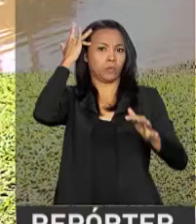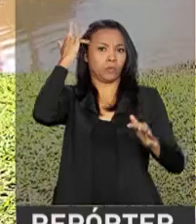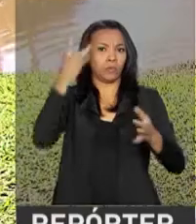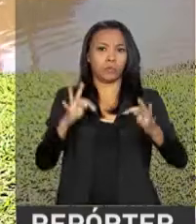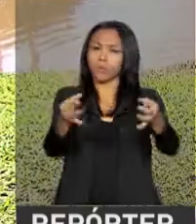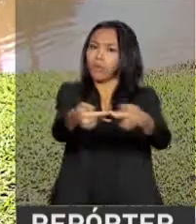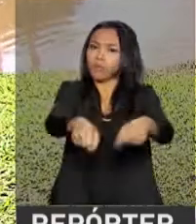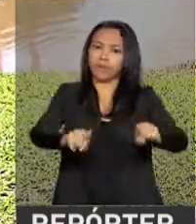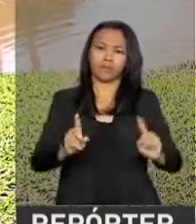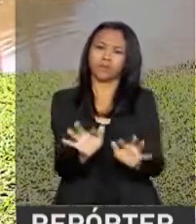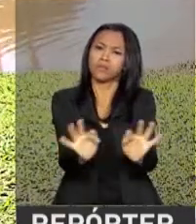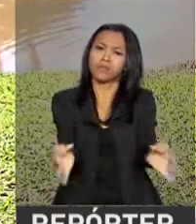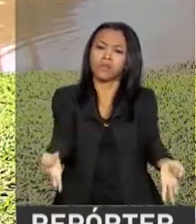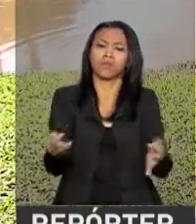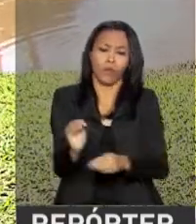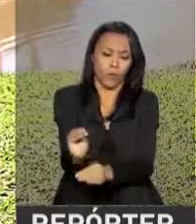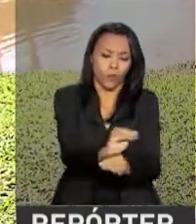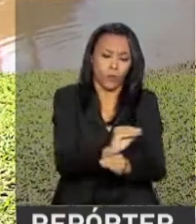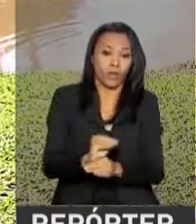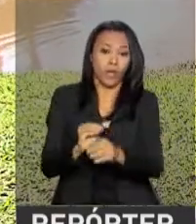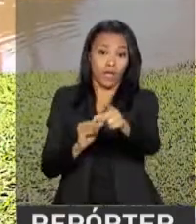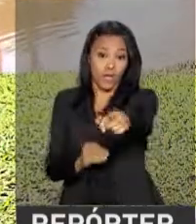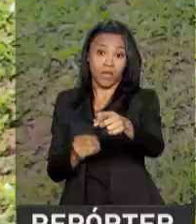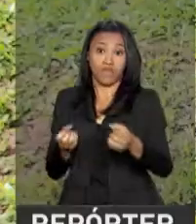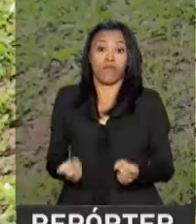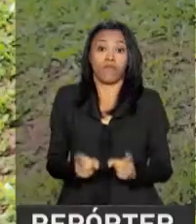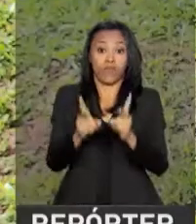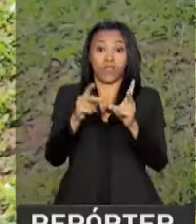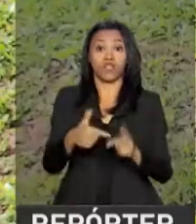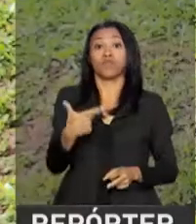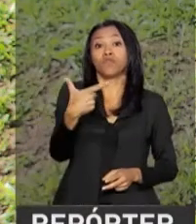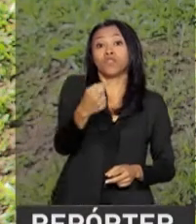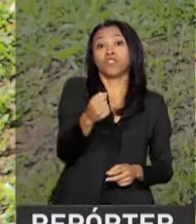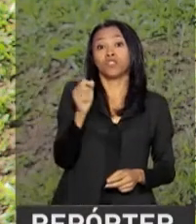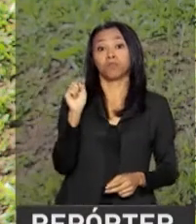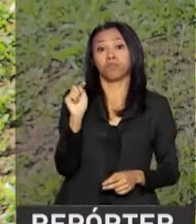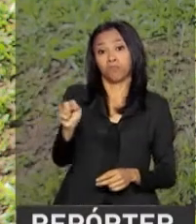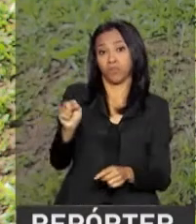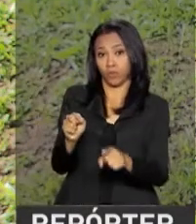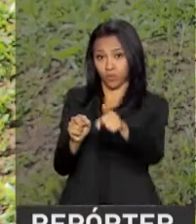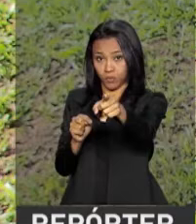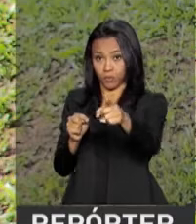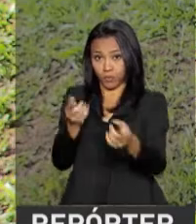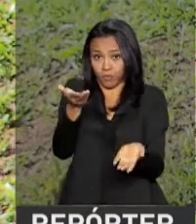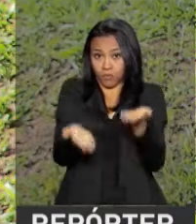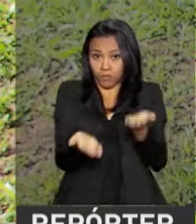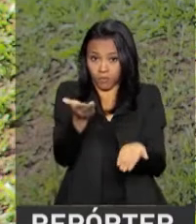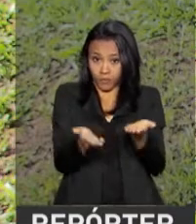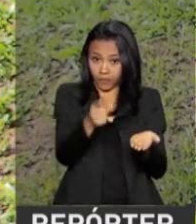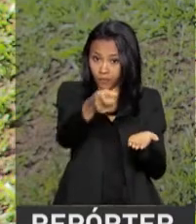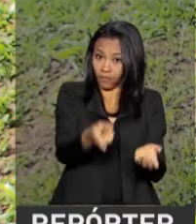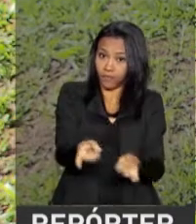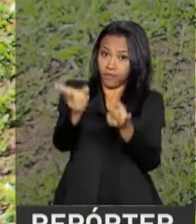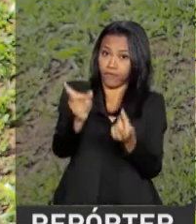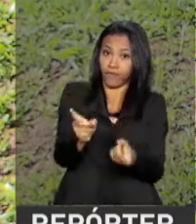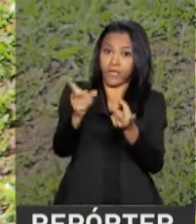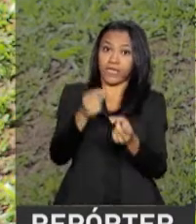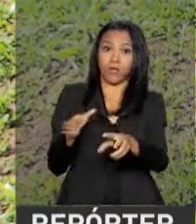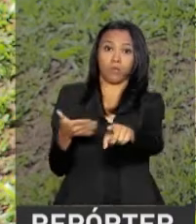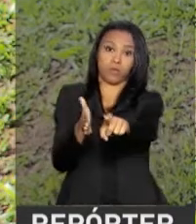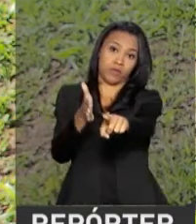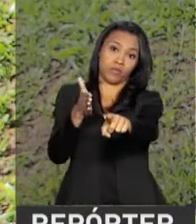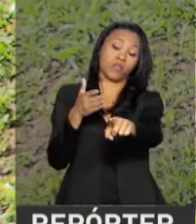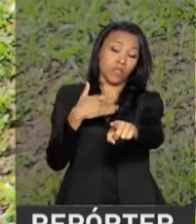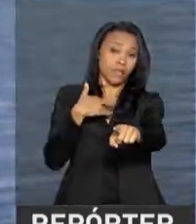no distrito federal vem de 20 mil toneladas de peixe por ano há uma década no mercado ele conta quais são as vantagens de comercializar